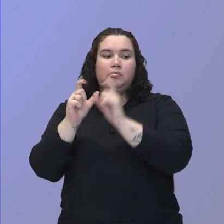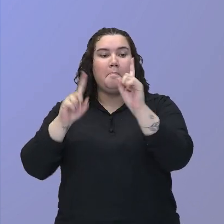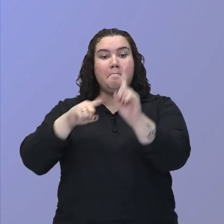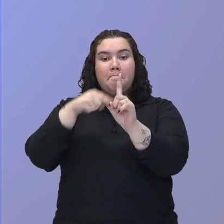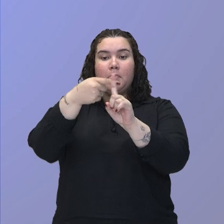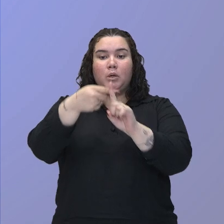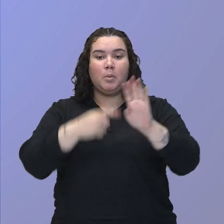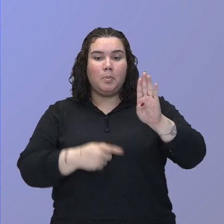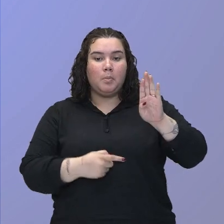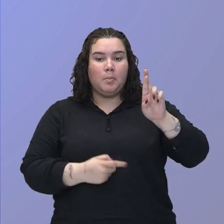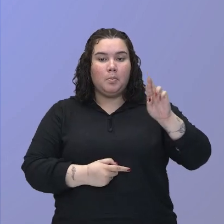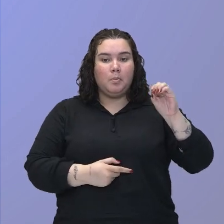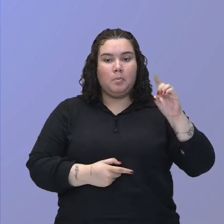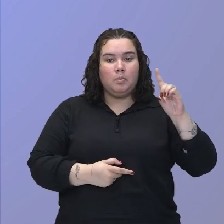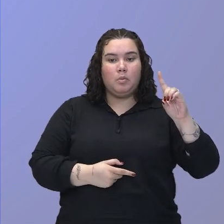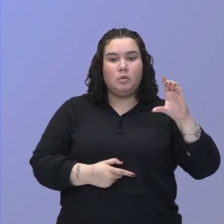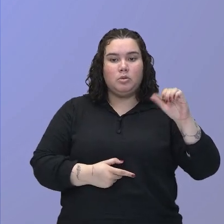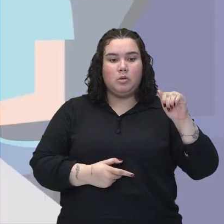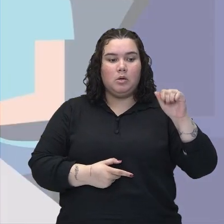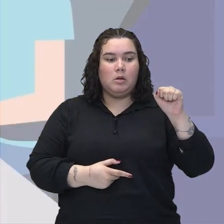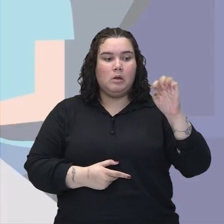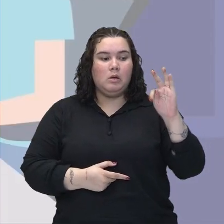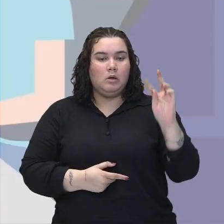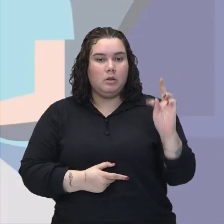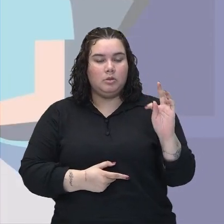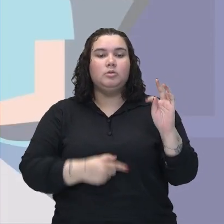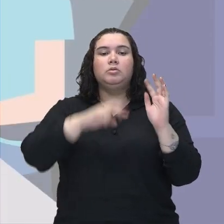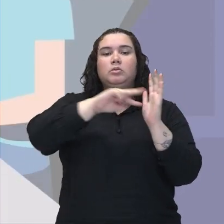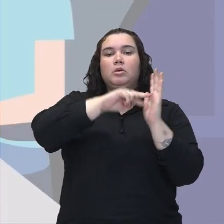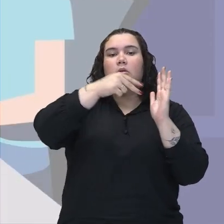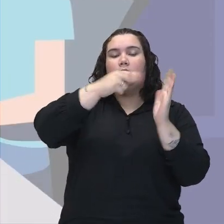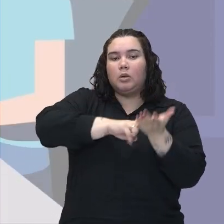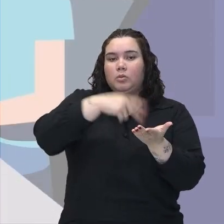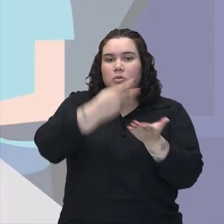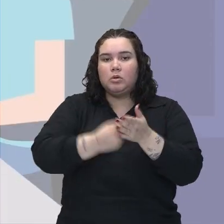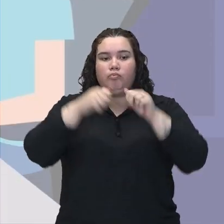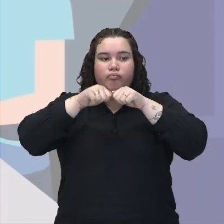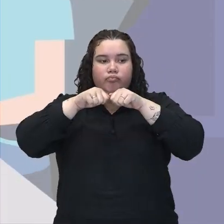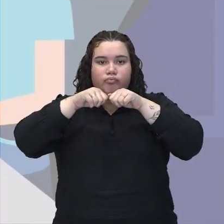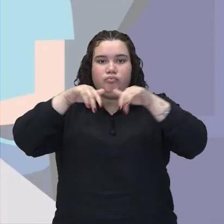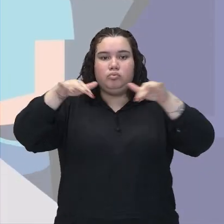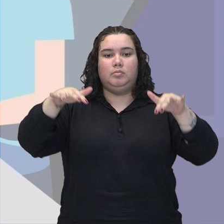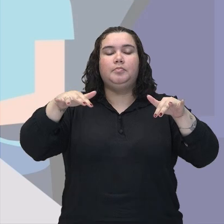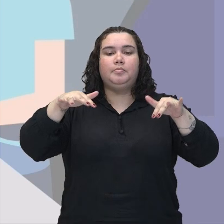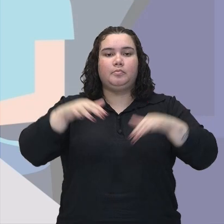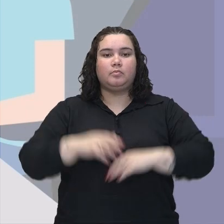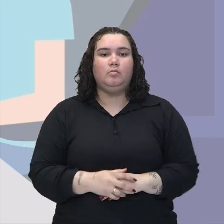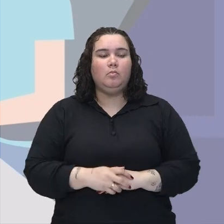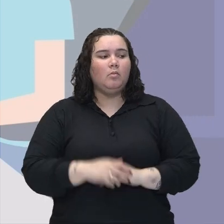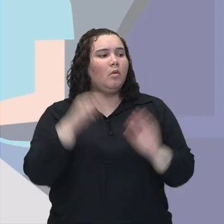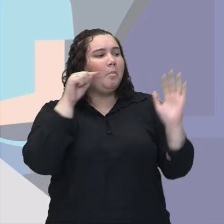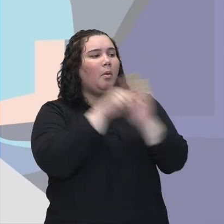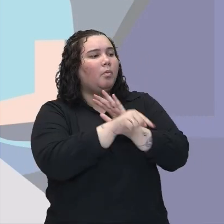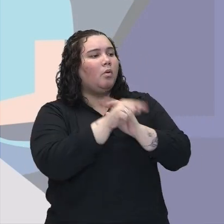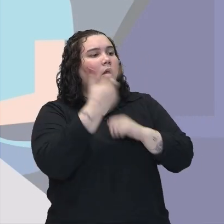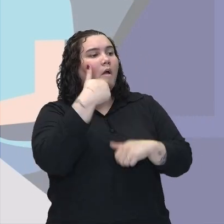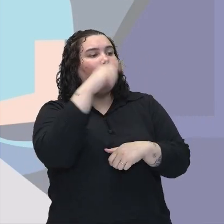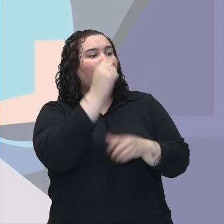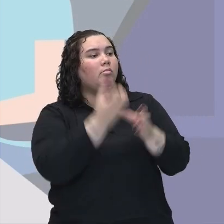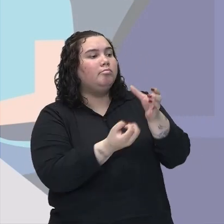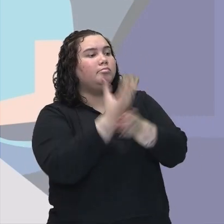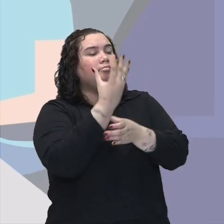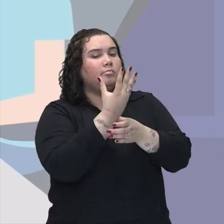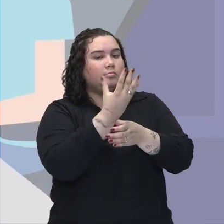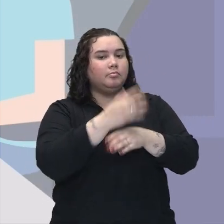a palavra que em inglês significa transmissão, como a de rádio, por exemplo. Quem é o criador?